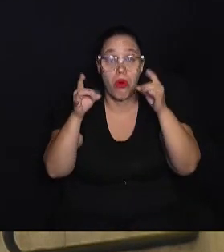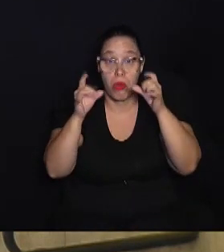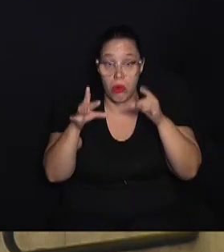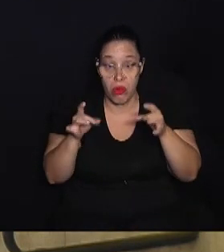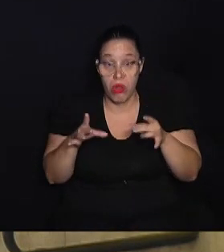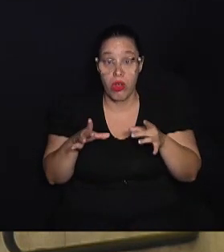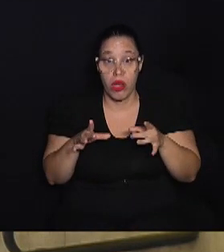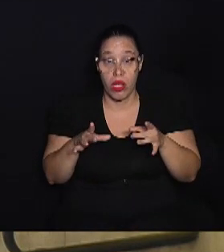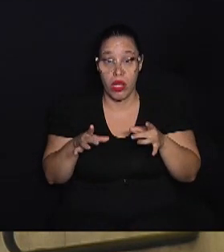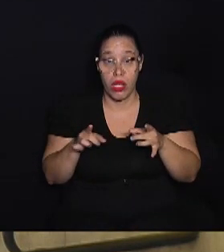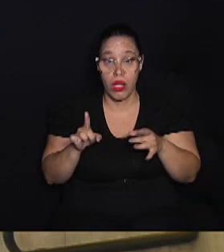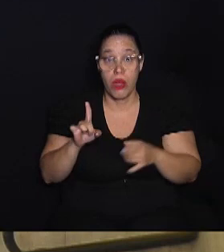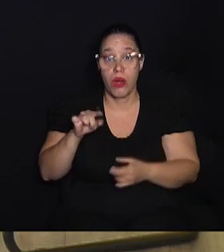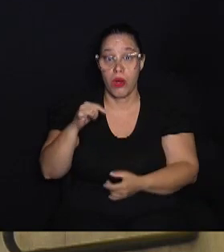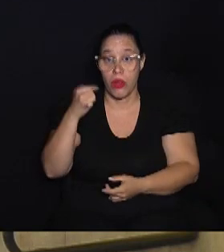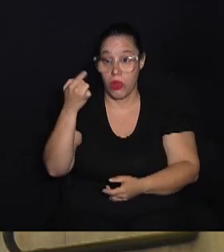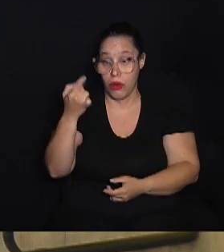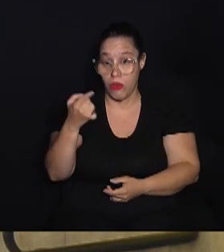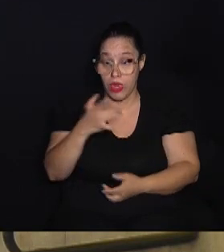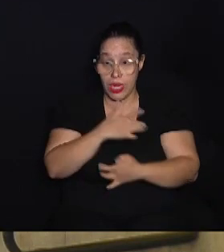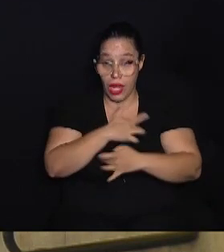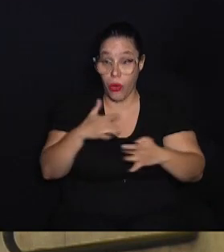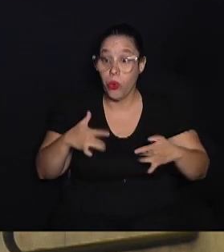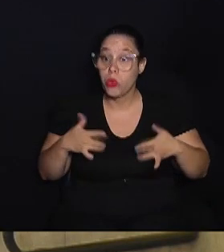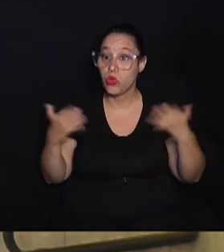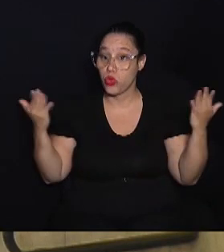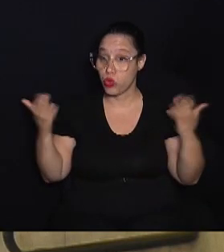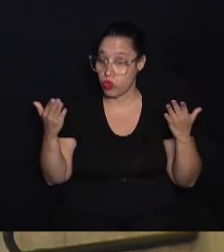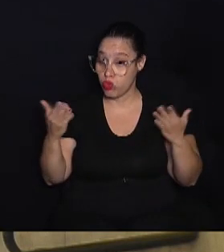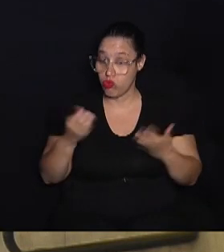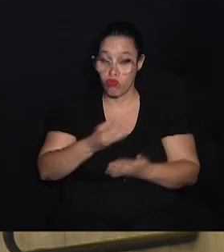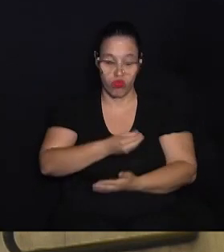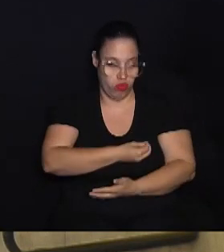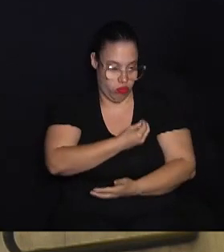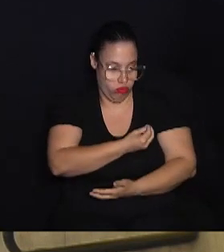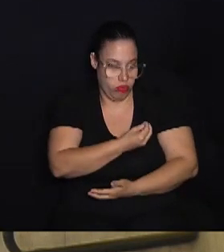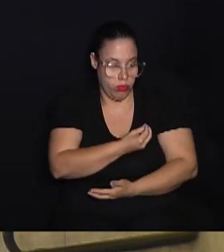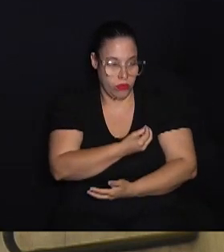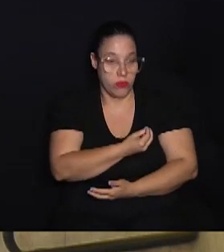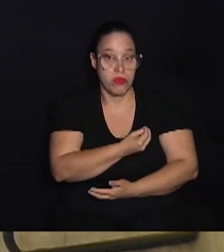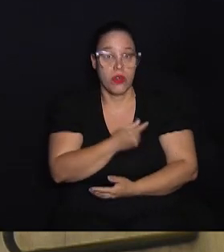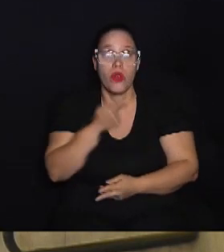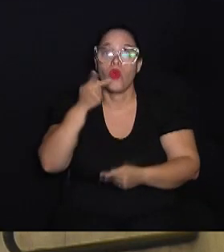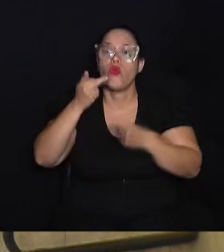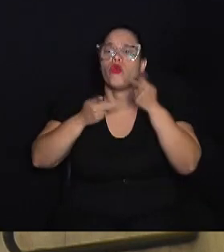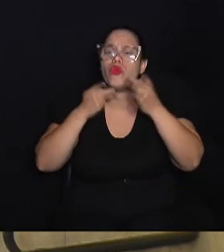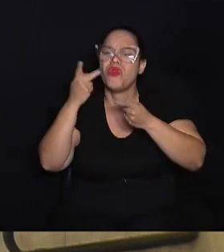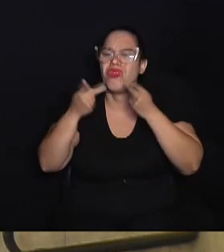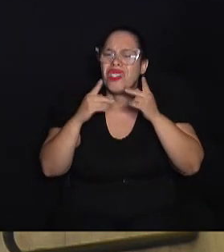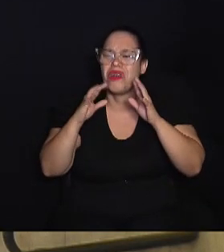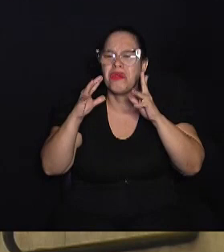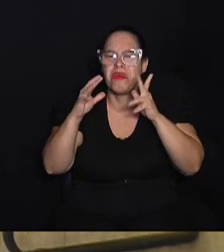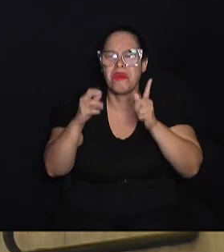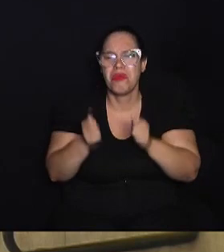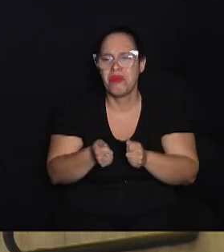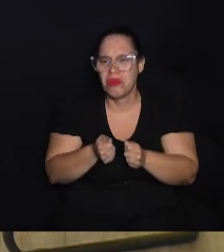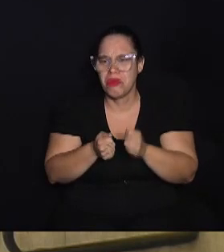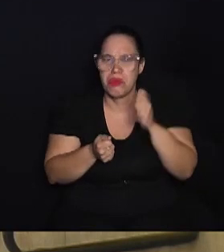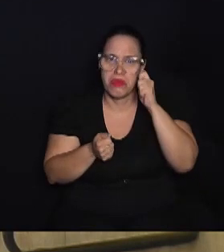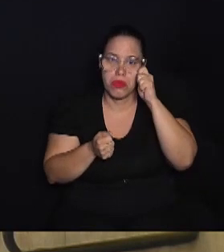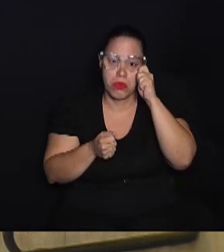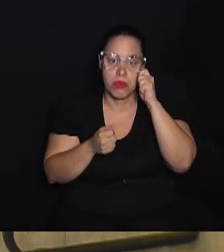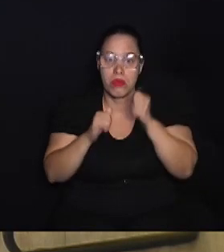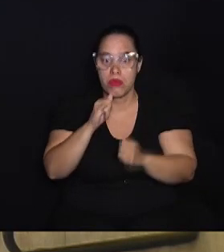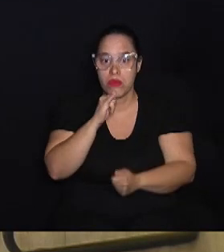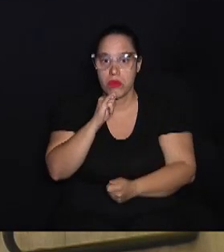gente deixou para o programa Saúde é Vida, mas já está se falando em muitas coisas. A gente tem, por